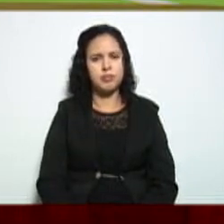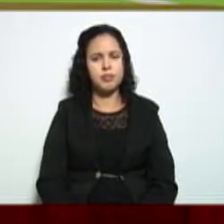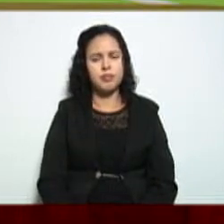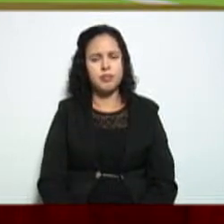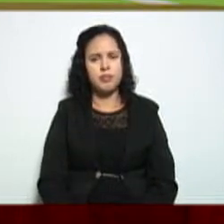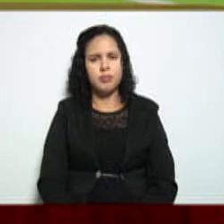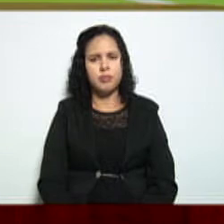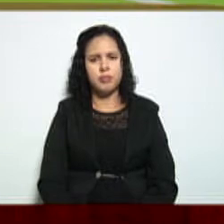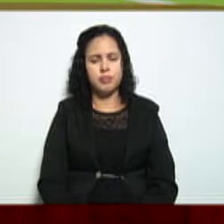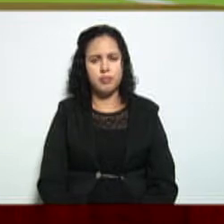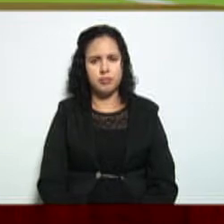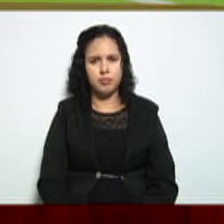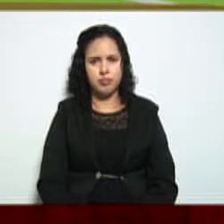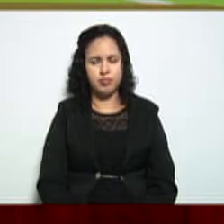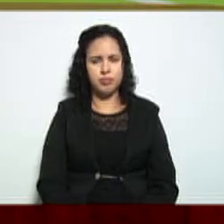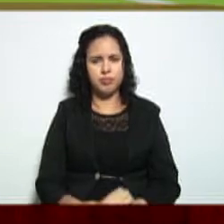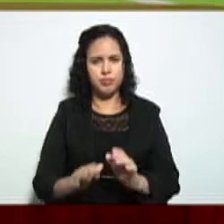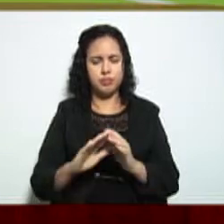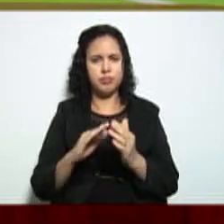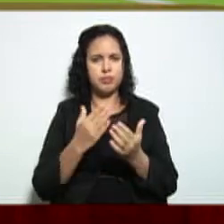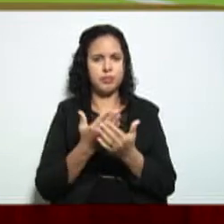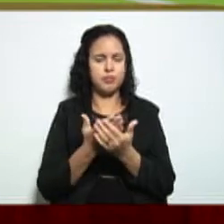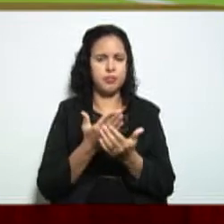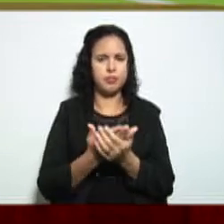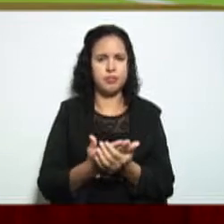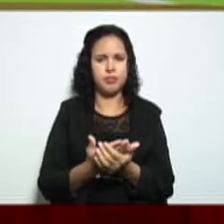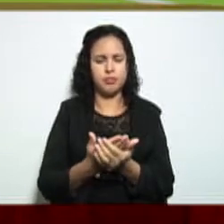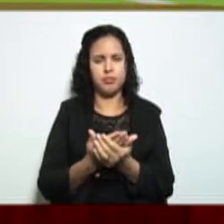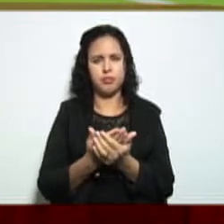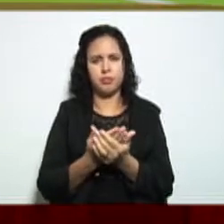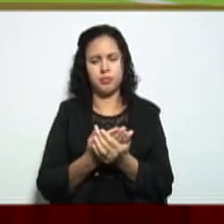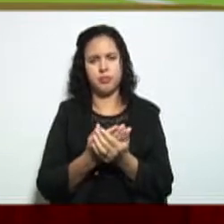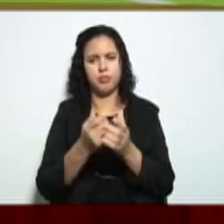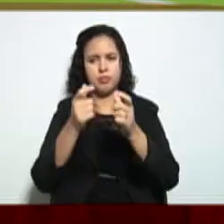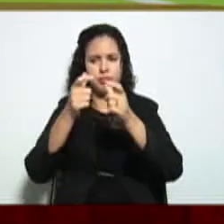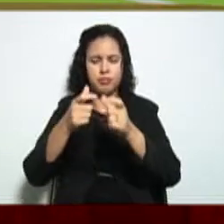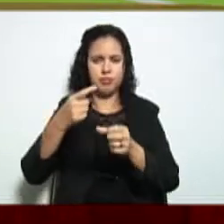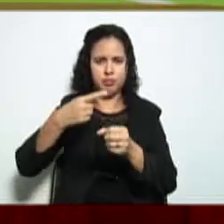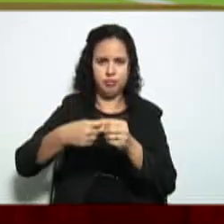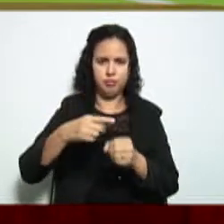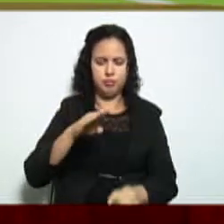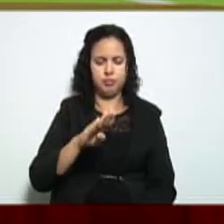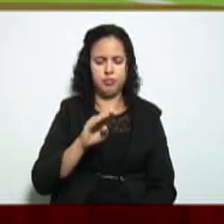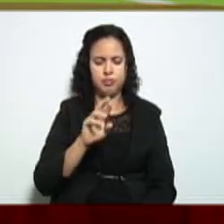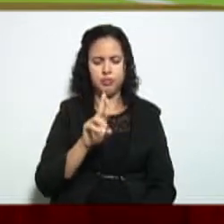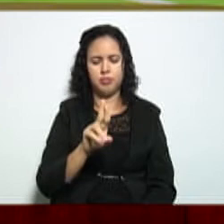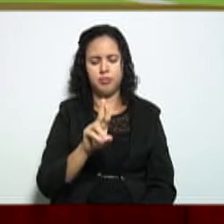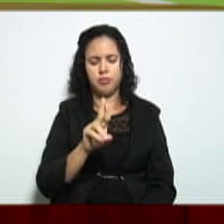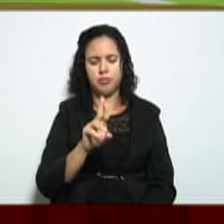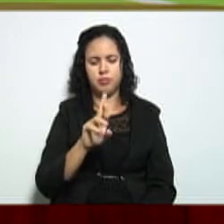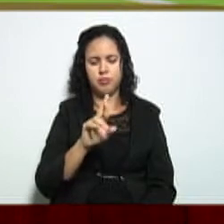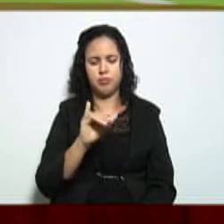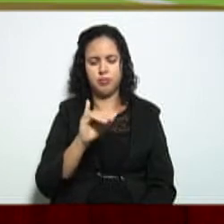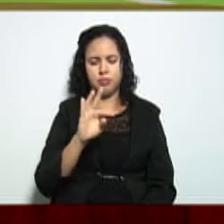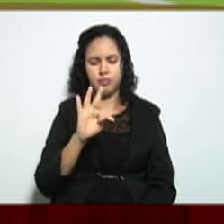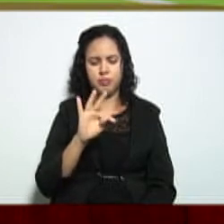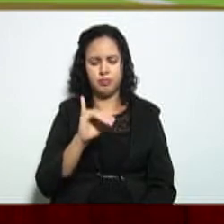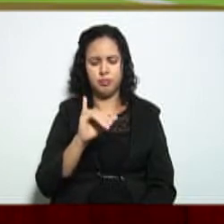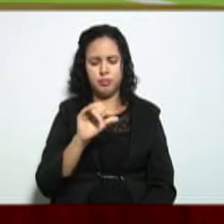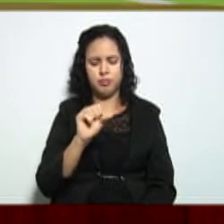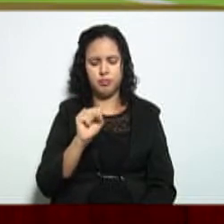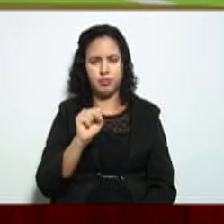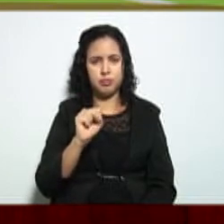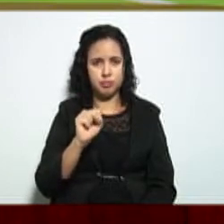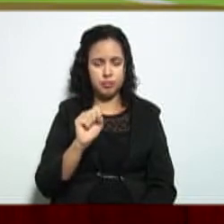Samira, da Escola de Extensão Marco Azul, de Marechal, de Buritis. Temos também resposta, mais